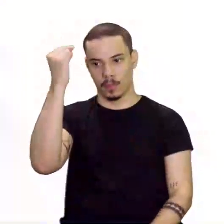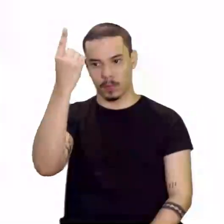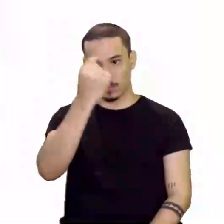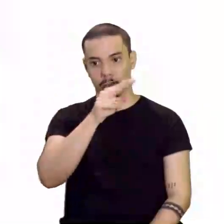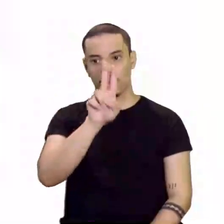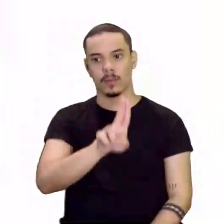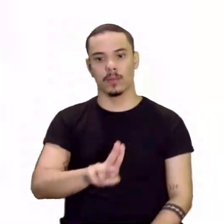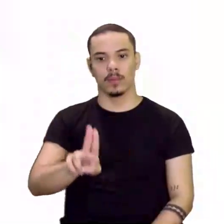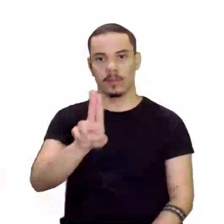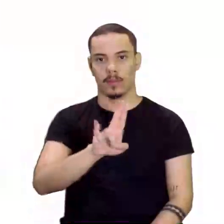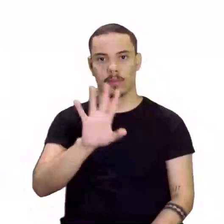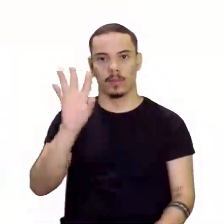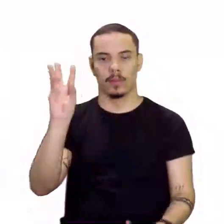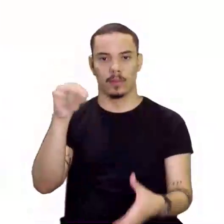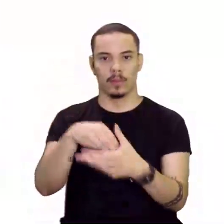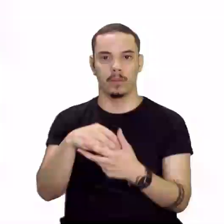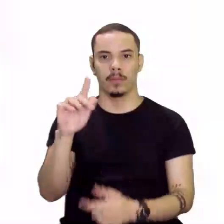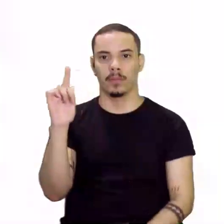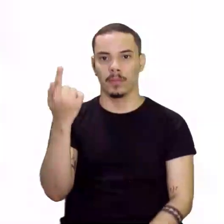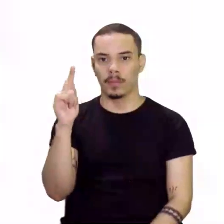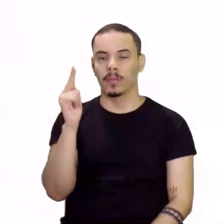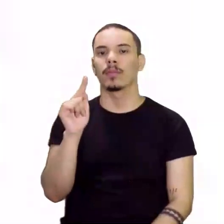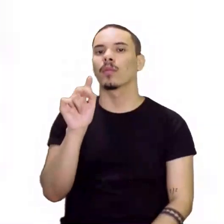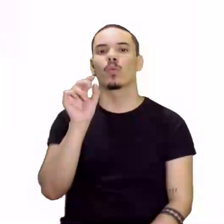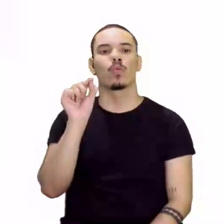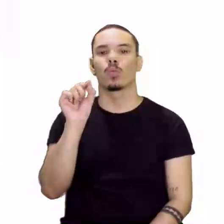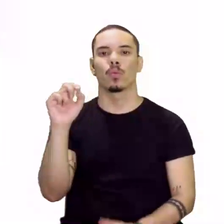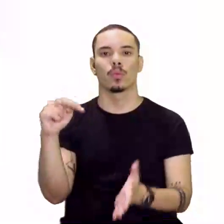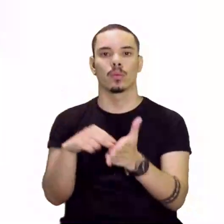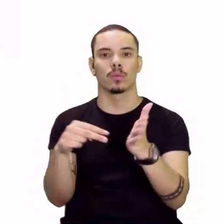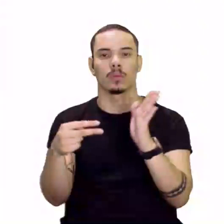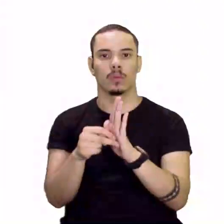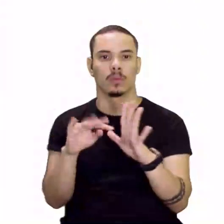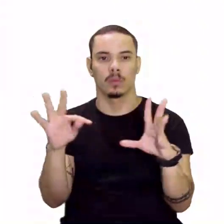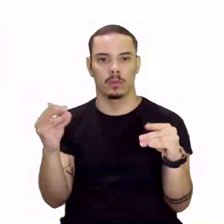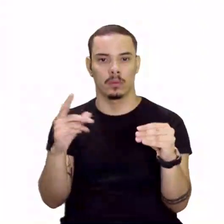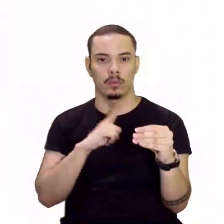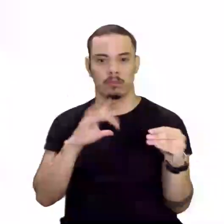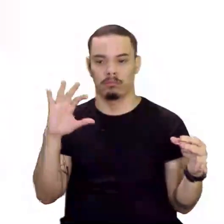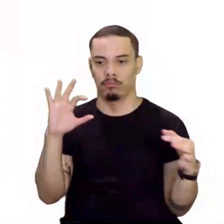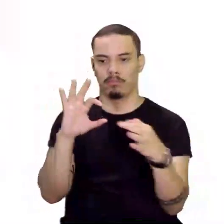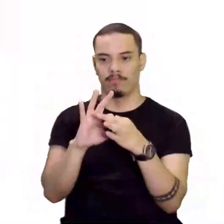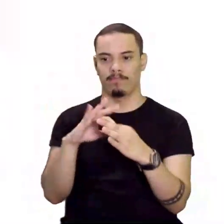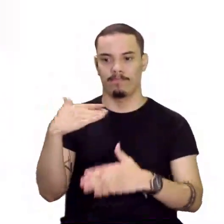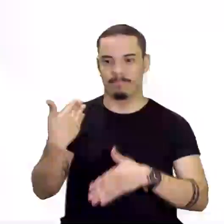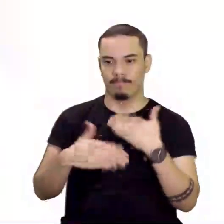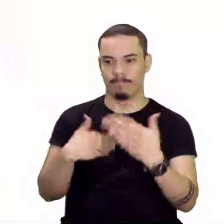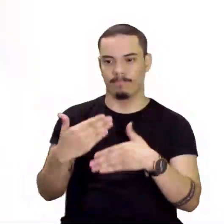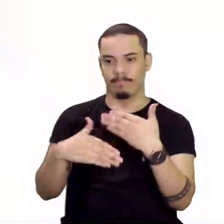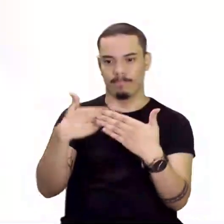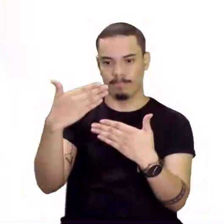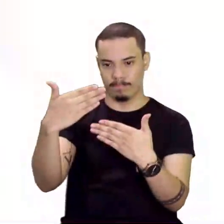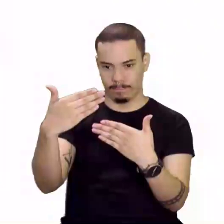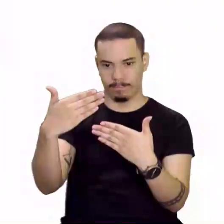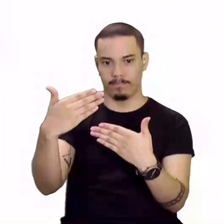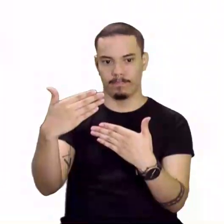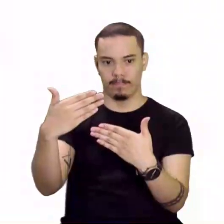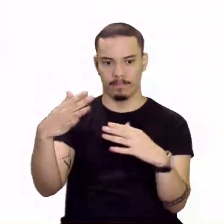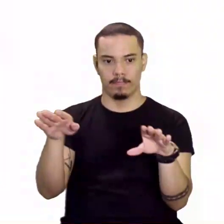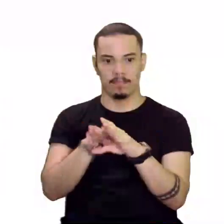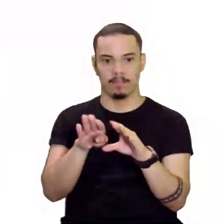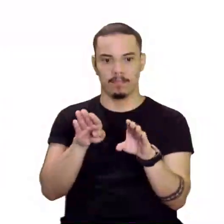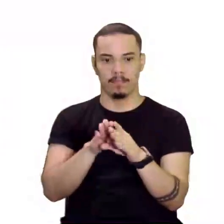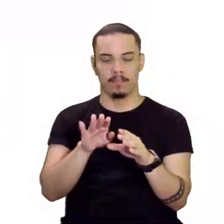é usada na geologia para designar aquilo que está relacionado com o desenvolvimento, ó, e